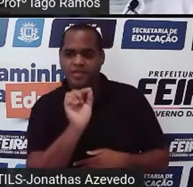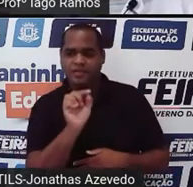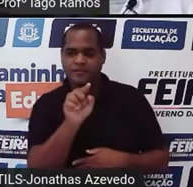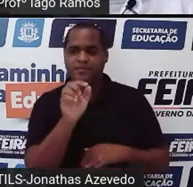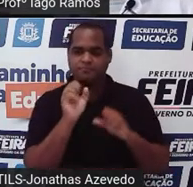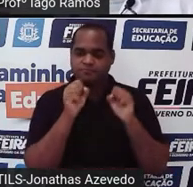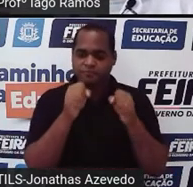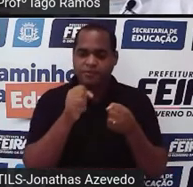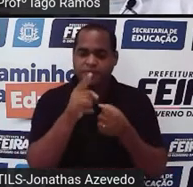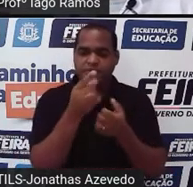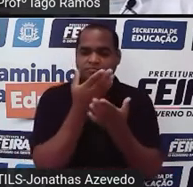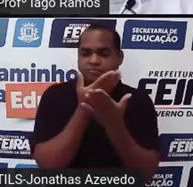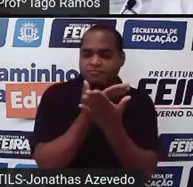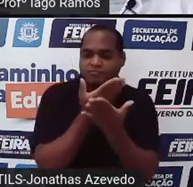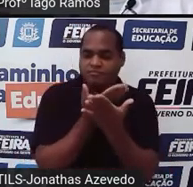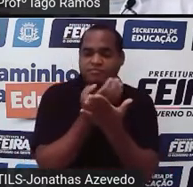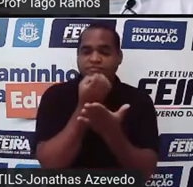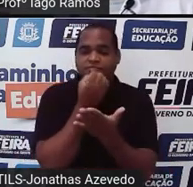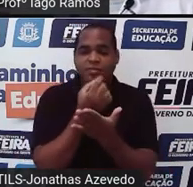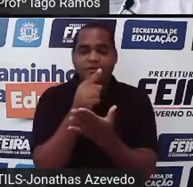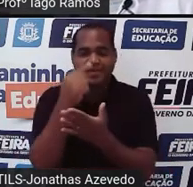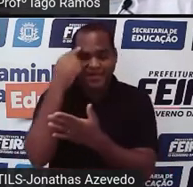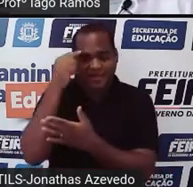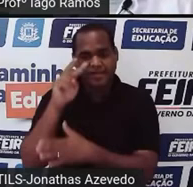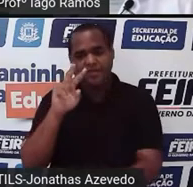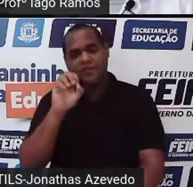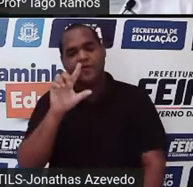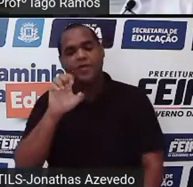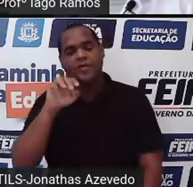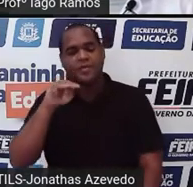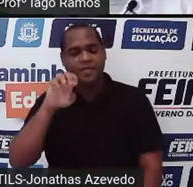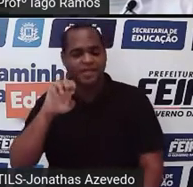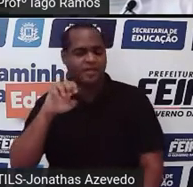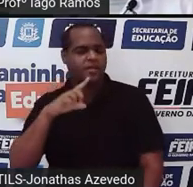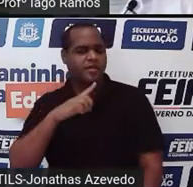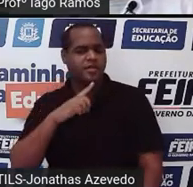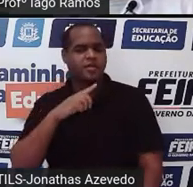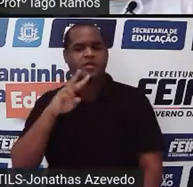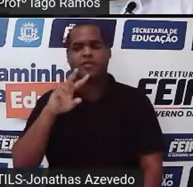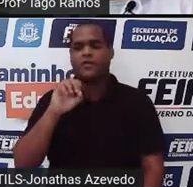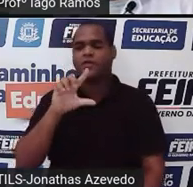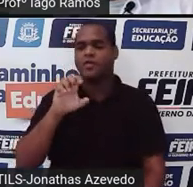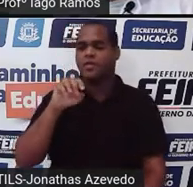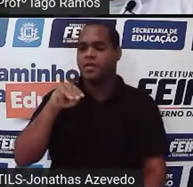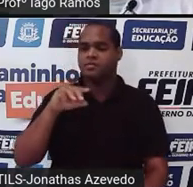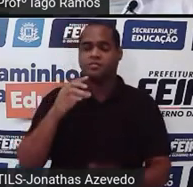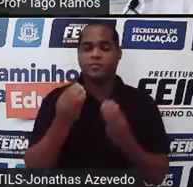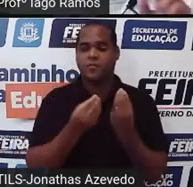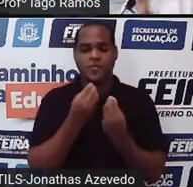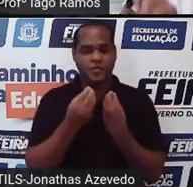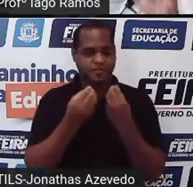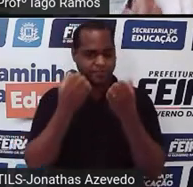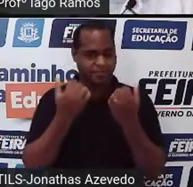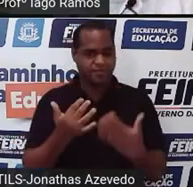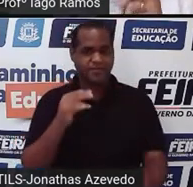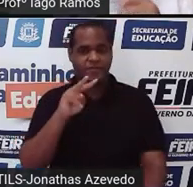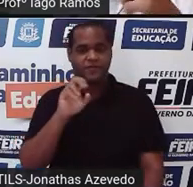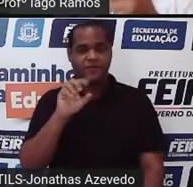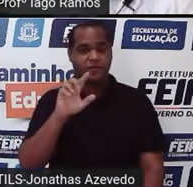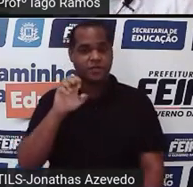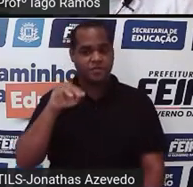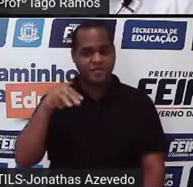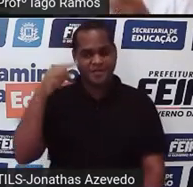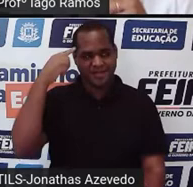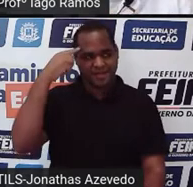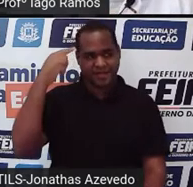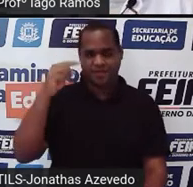estudando a gente está estudando a medida volume essa medida chamada volume tá bom volume aqui